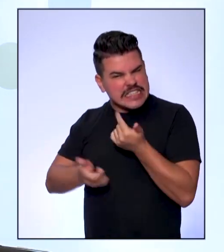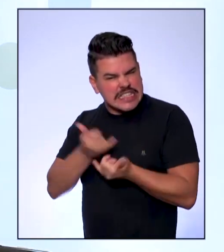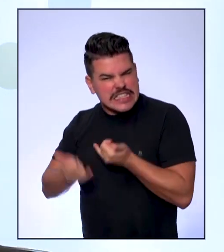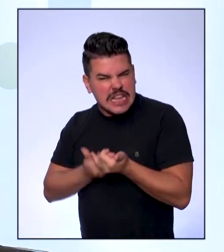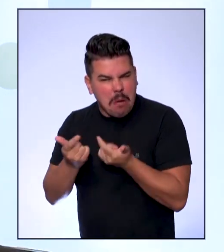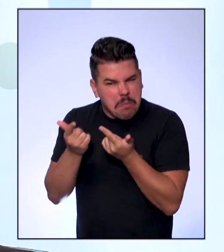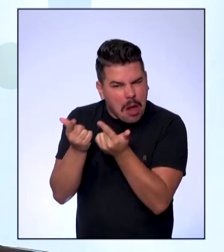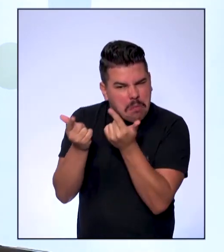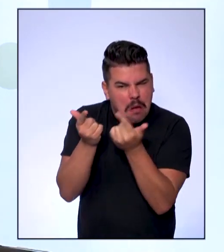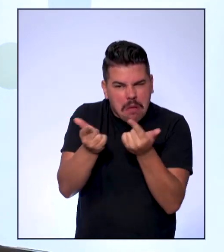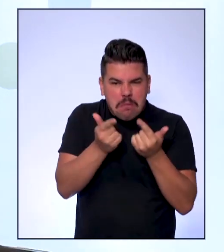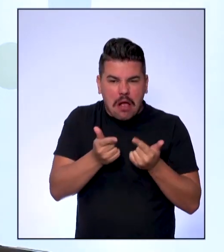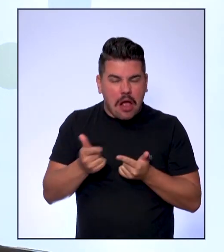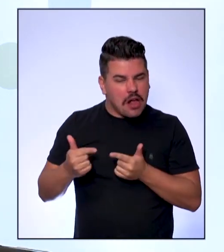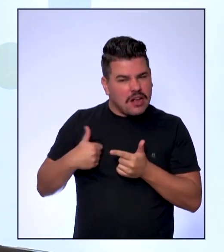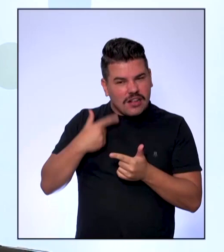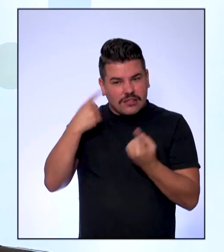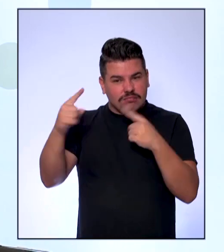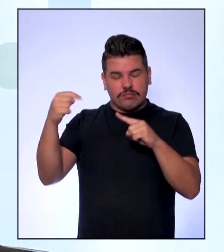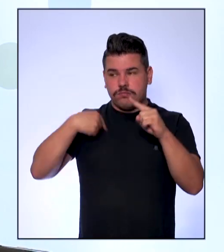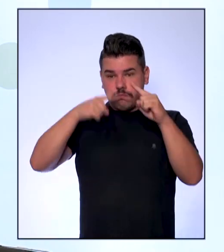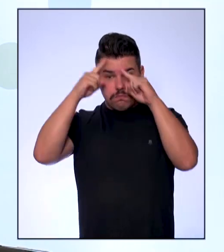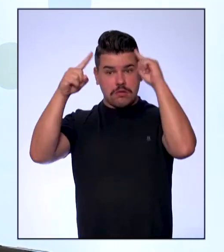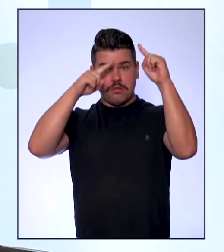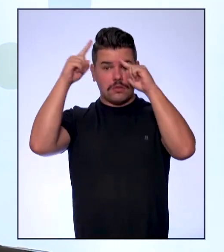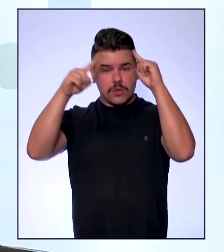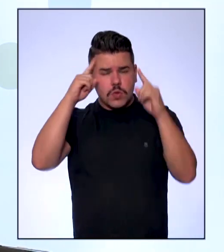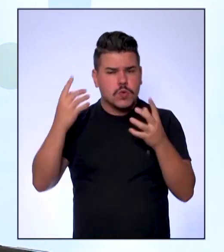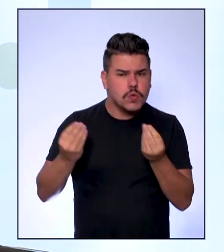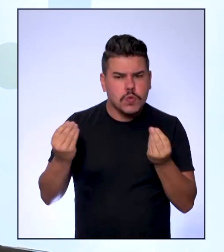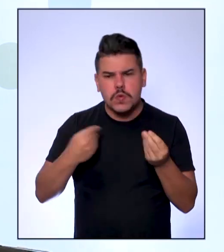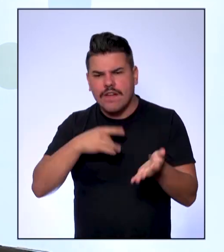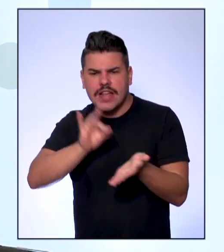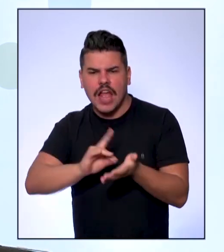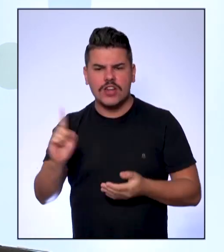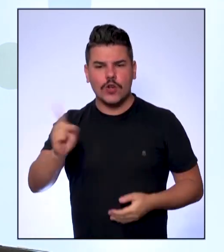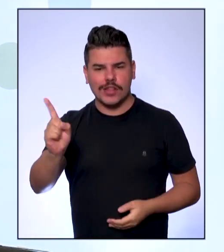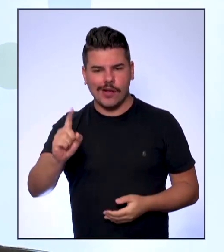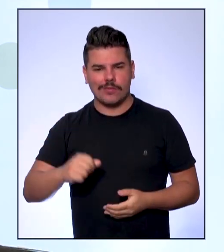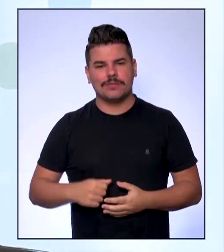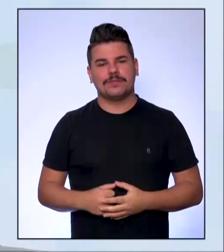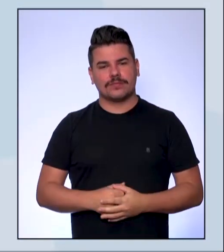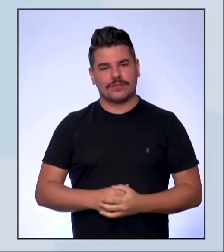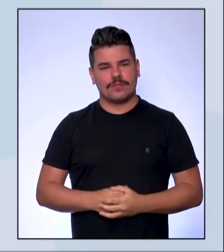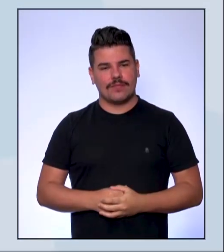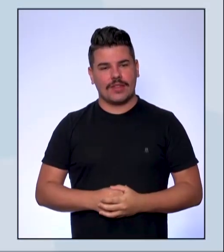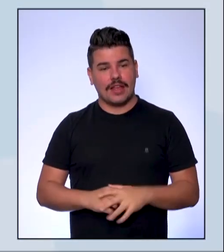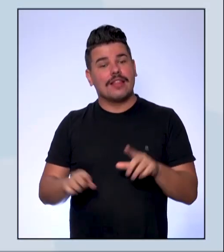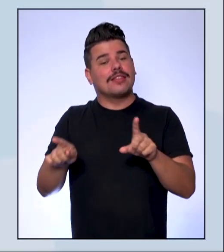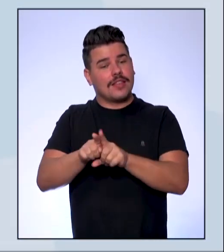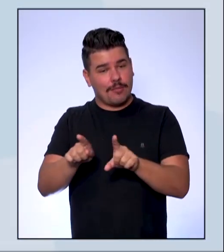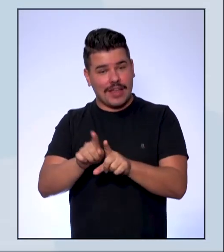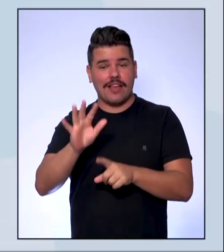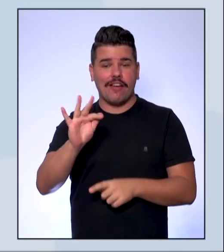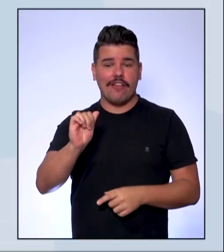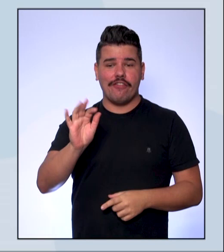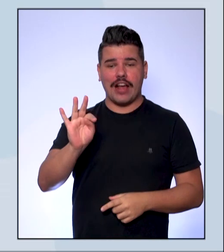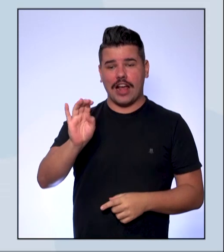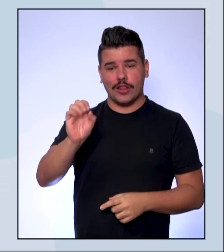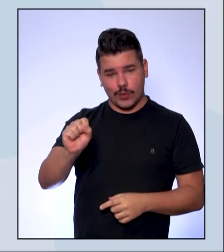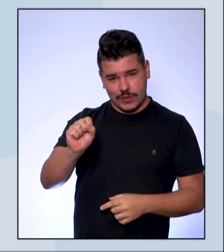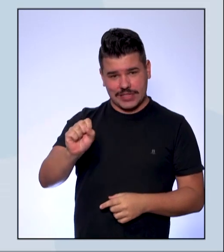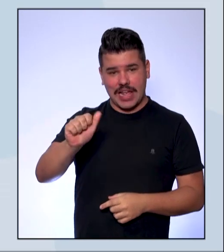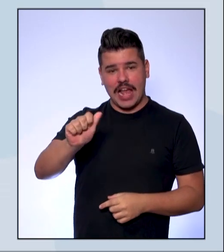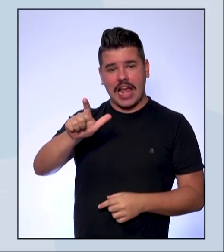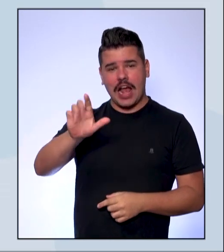ali a intenção de quem está lendo, tá? A gente também tem fatos alternativos, tá? Que vai aparecer aí para vocês,